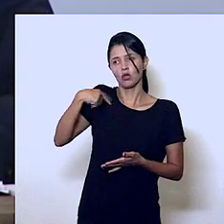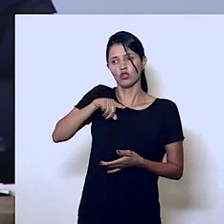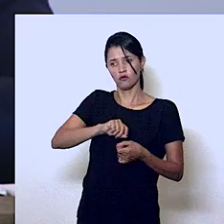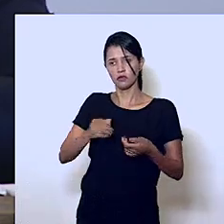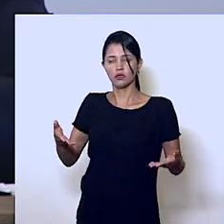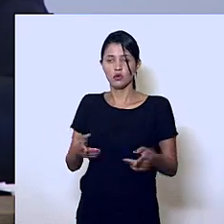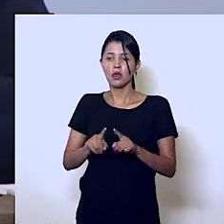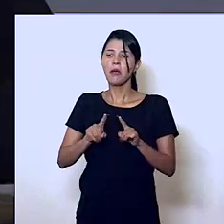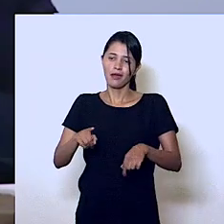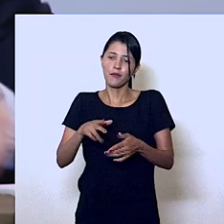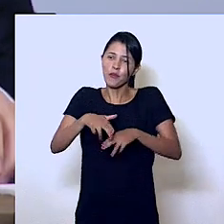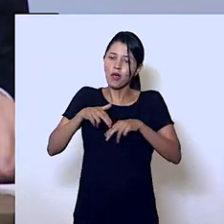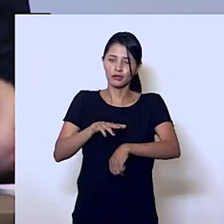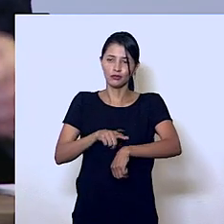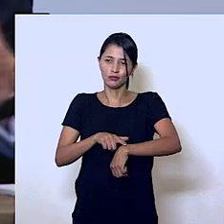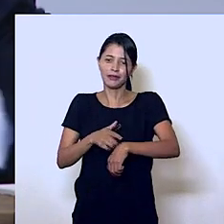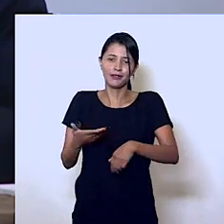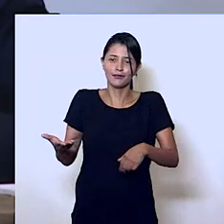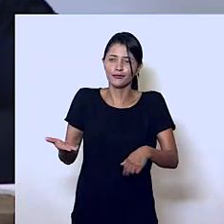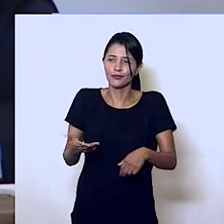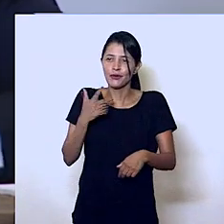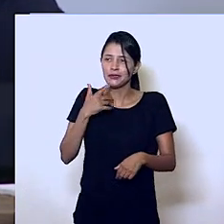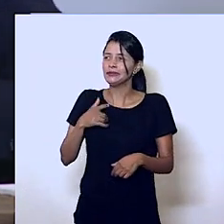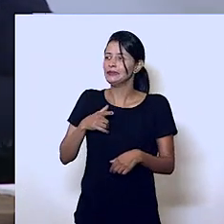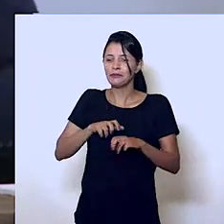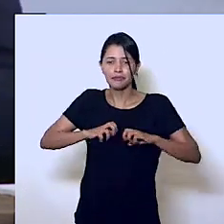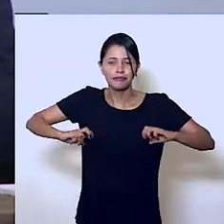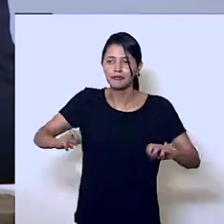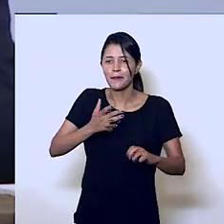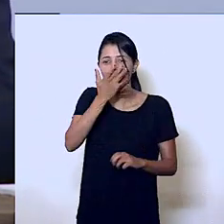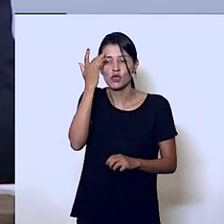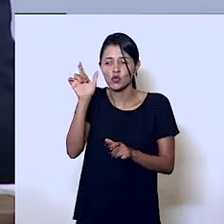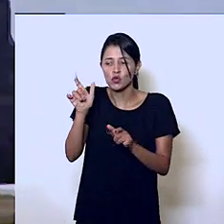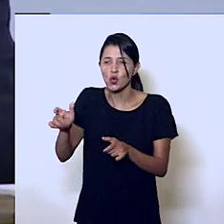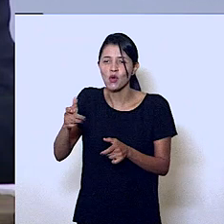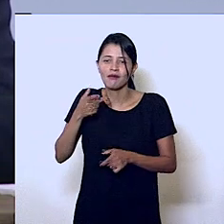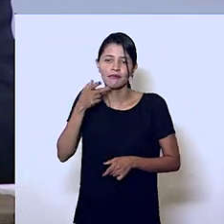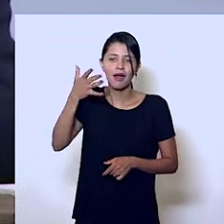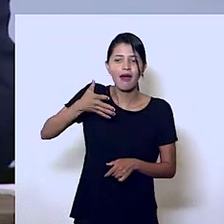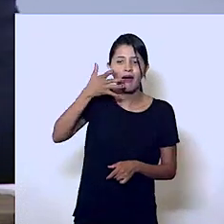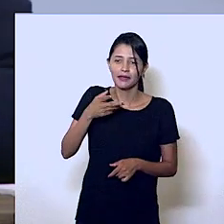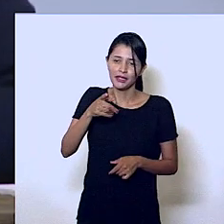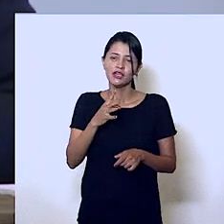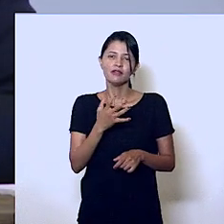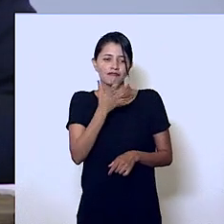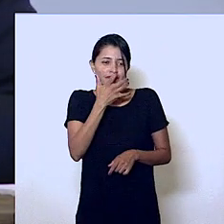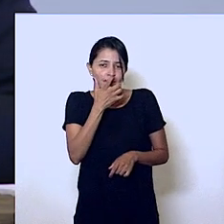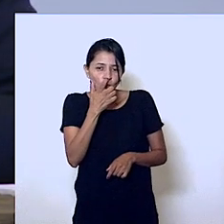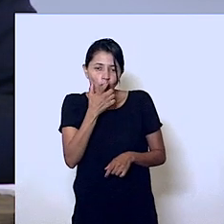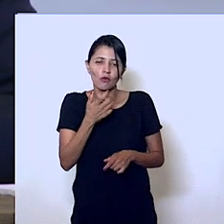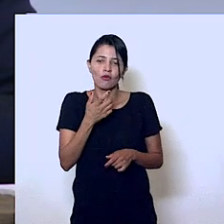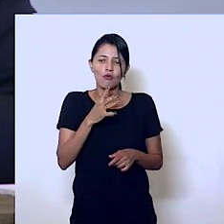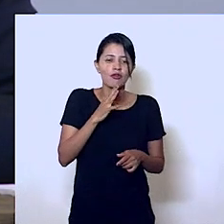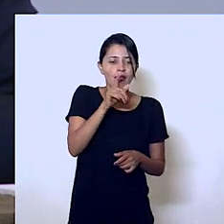acho que, e com tanta gente para falar, e que conhece mais o embaixador, e que poderia dar realmente o